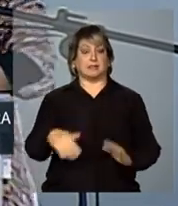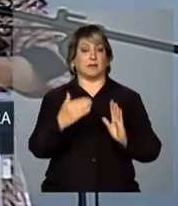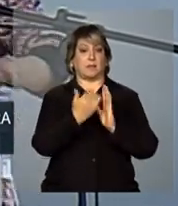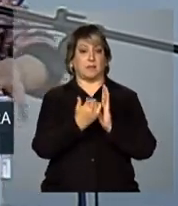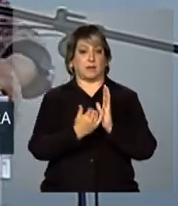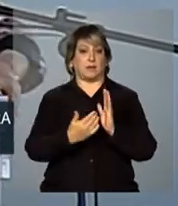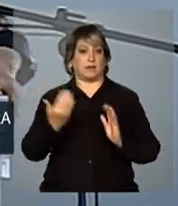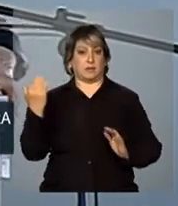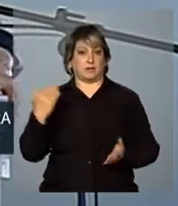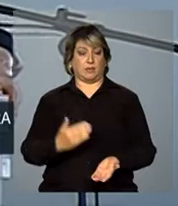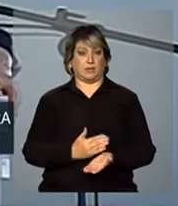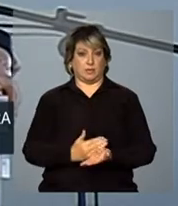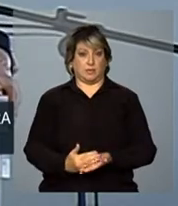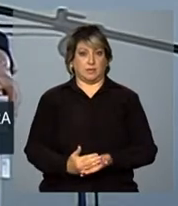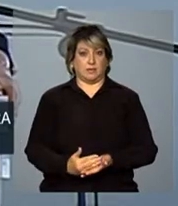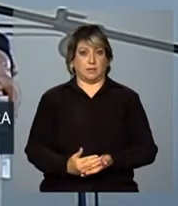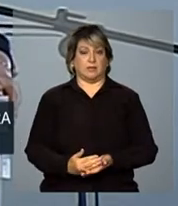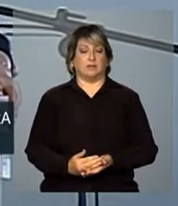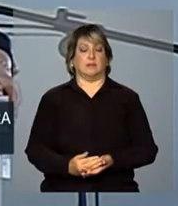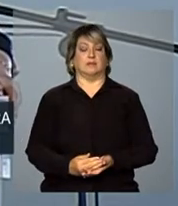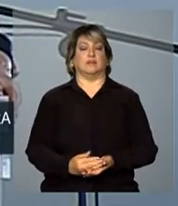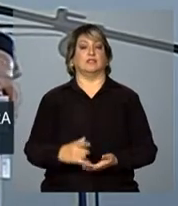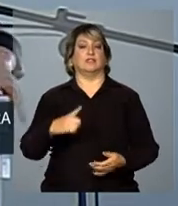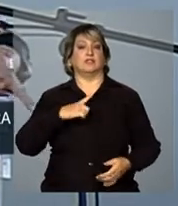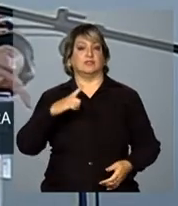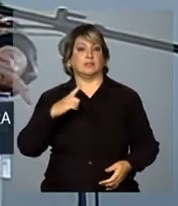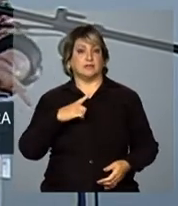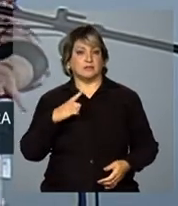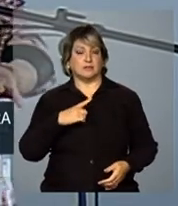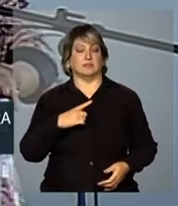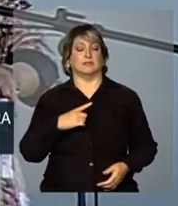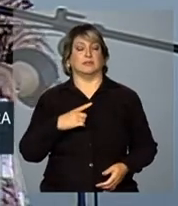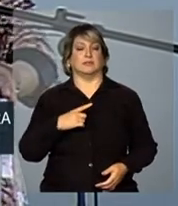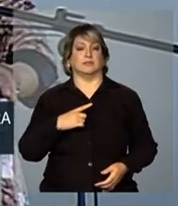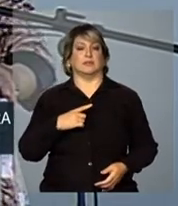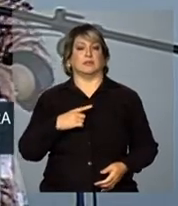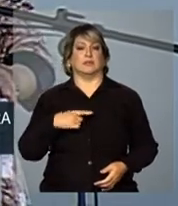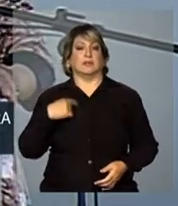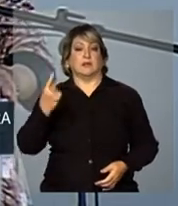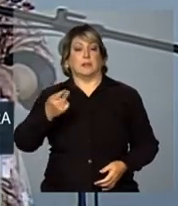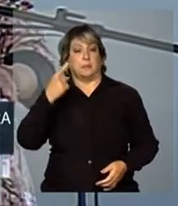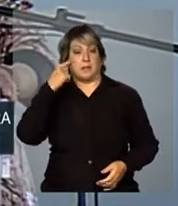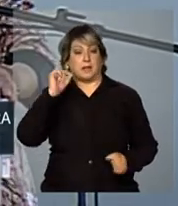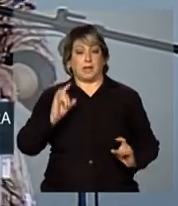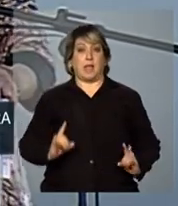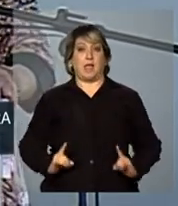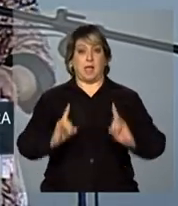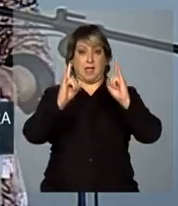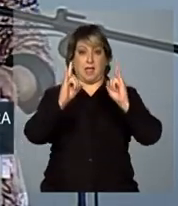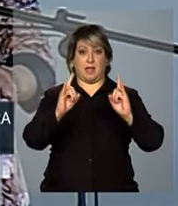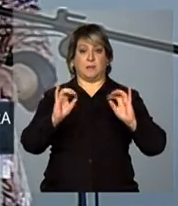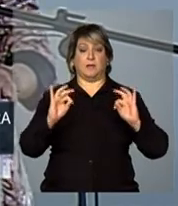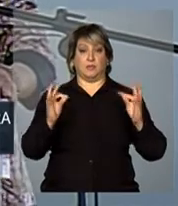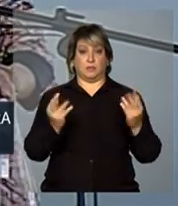esse programa previu que os apartamentos iam ser entregues